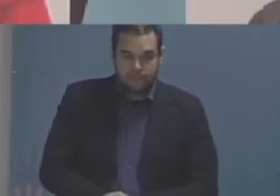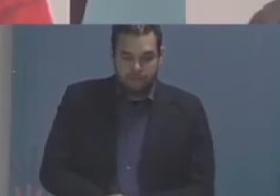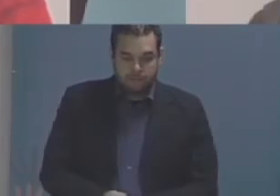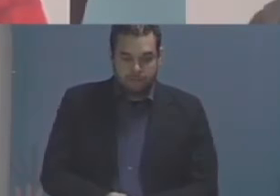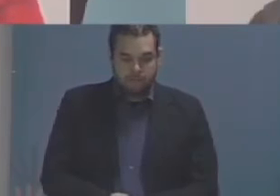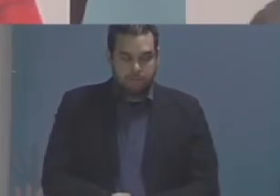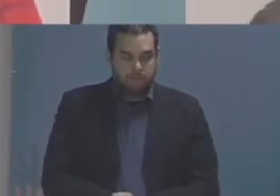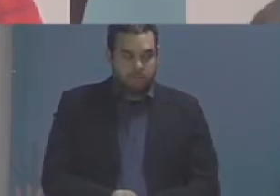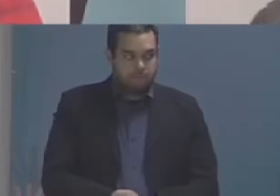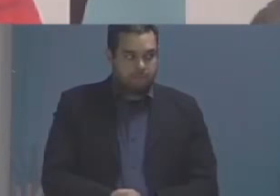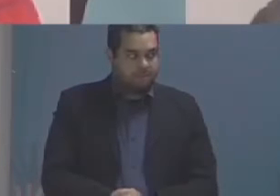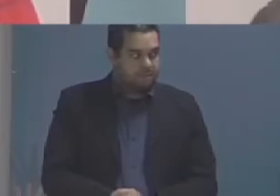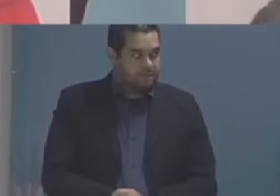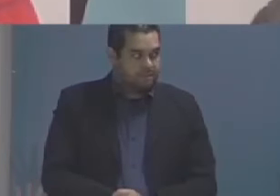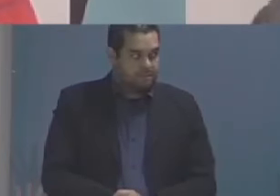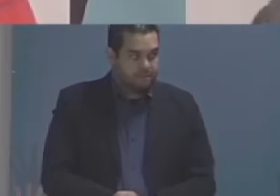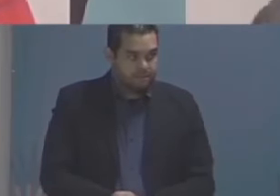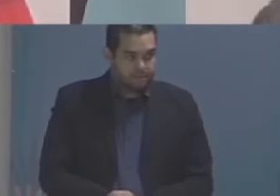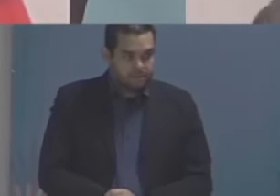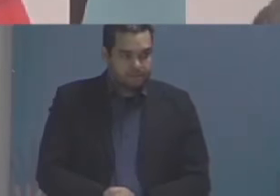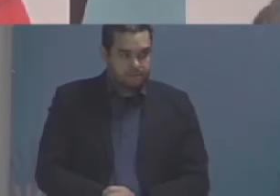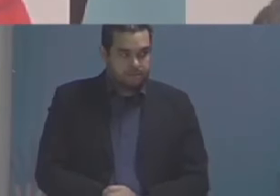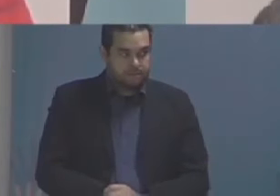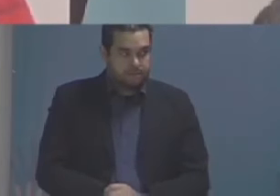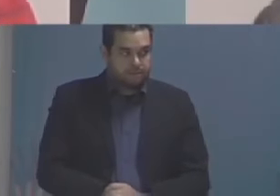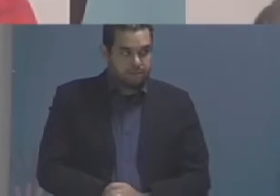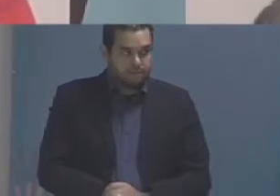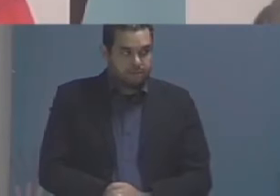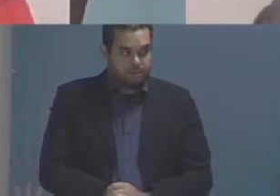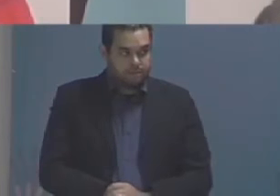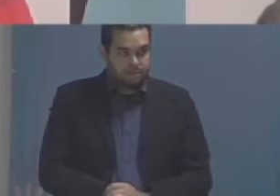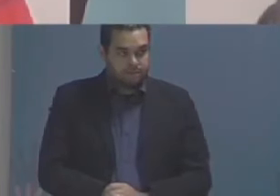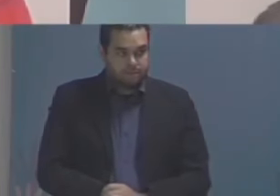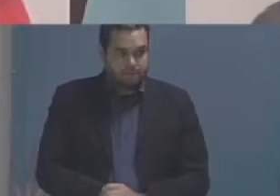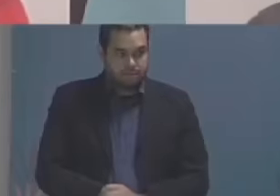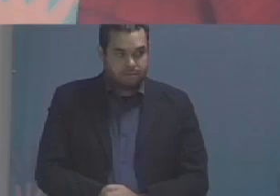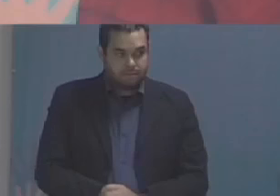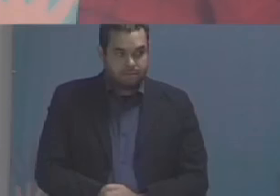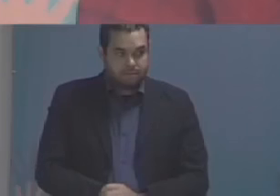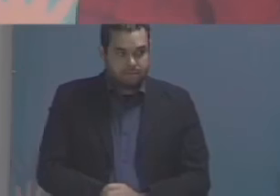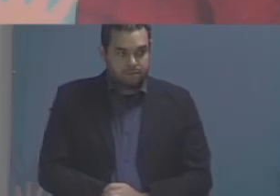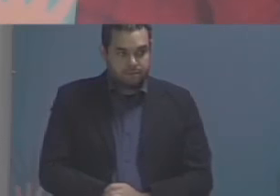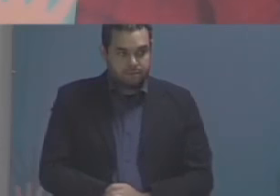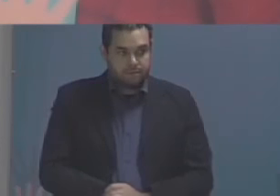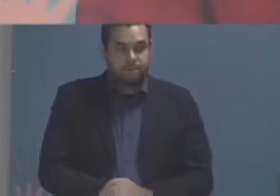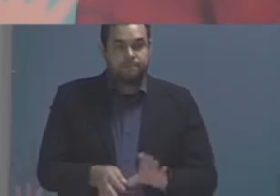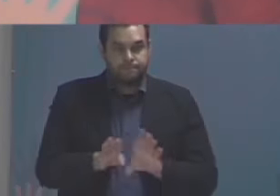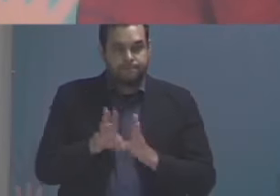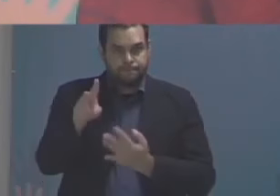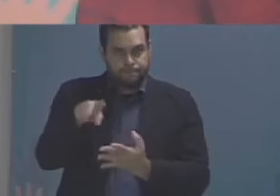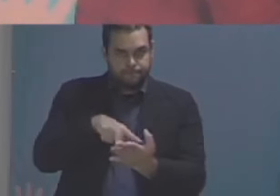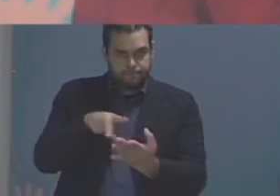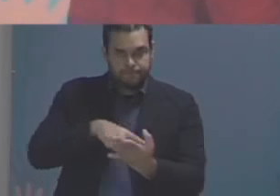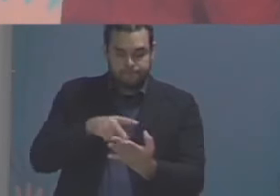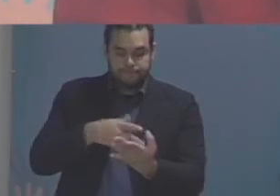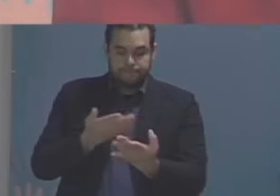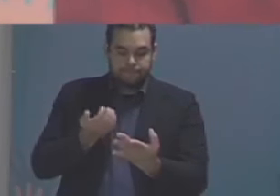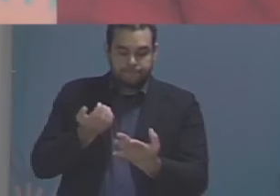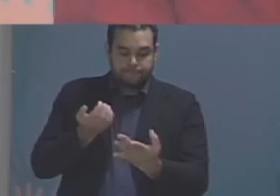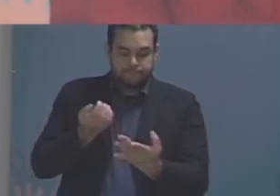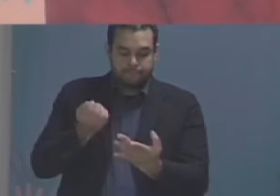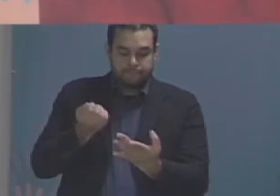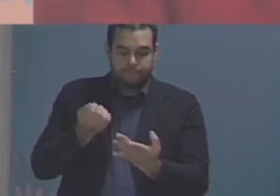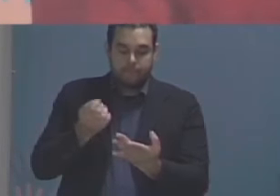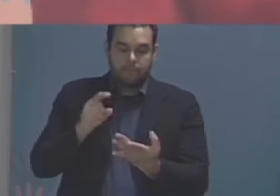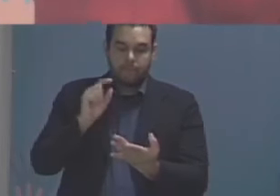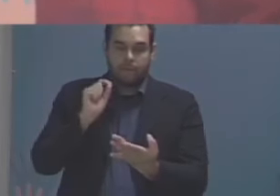21 é o Fortaleza. também vou ler aqui para ficar mais...